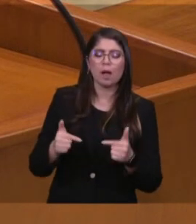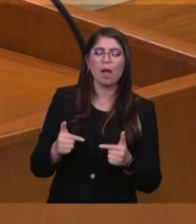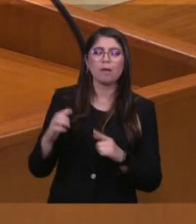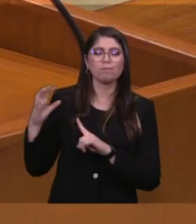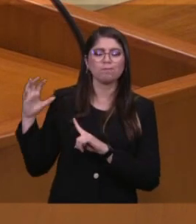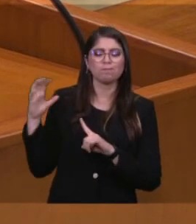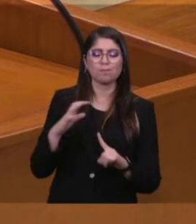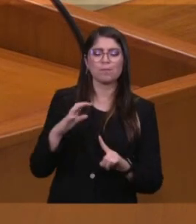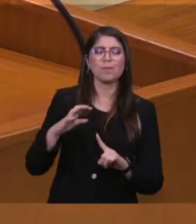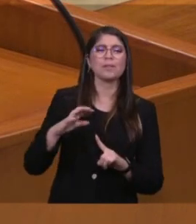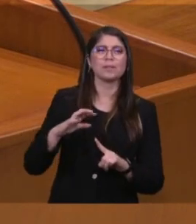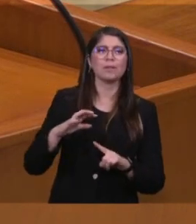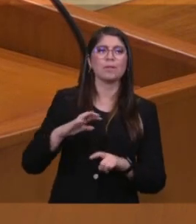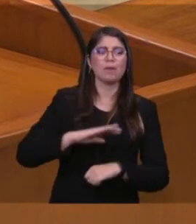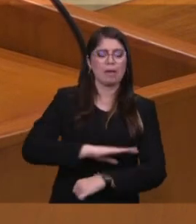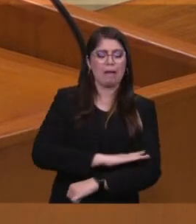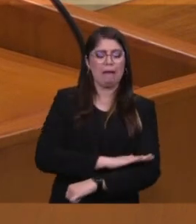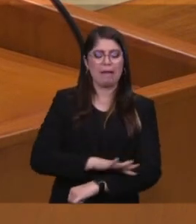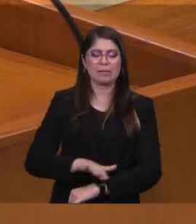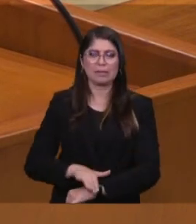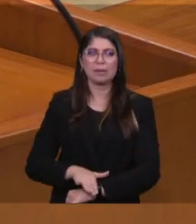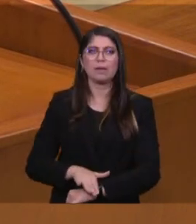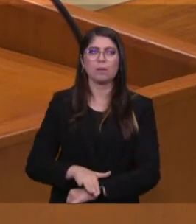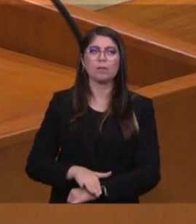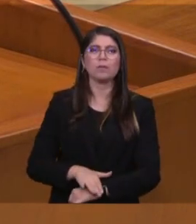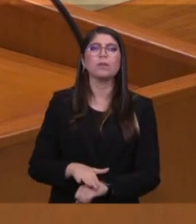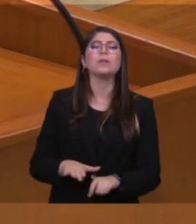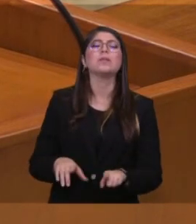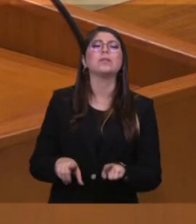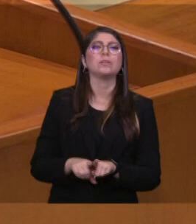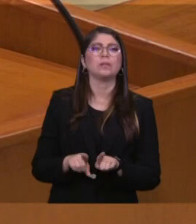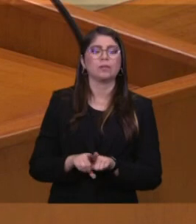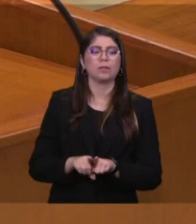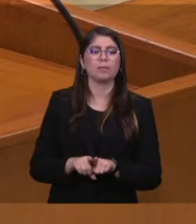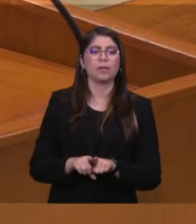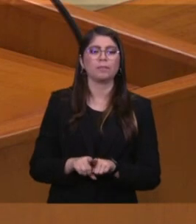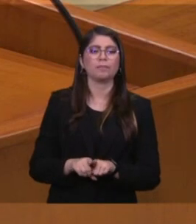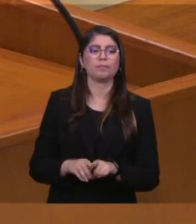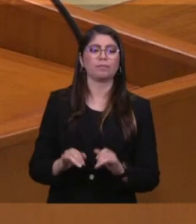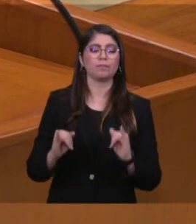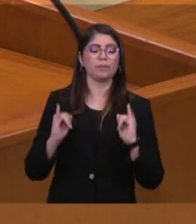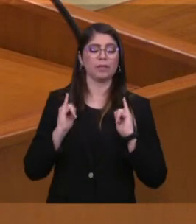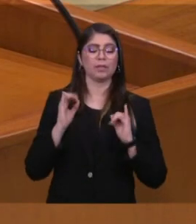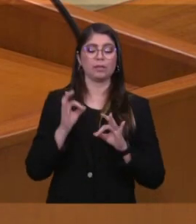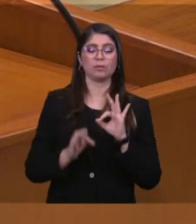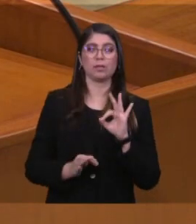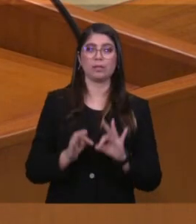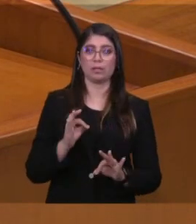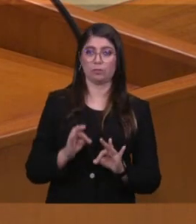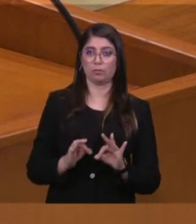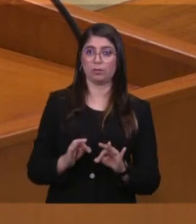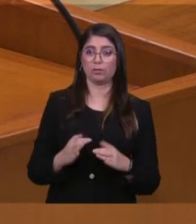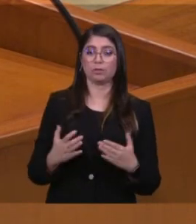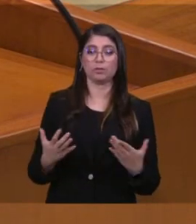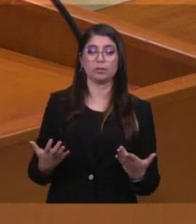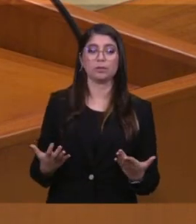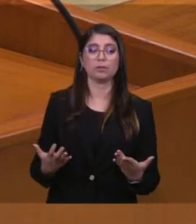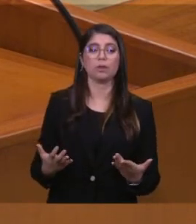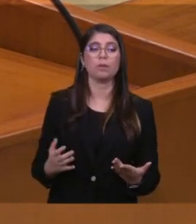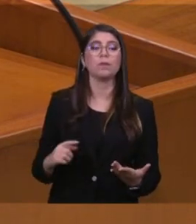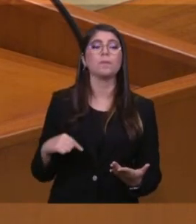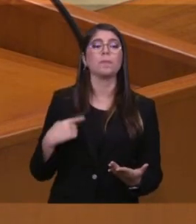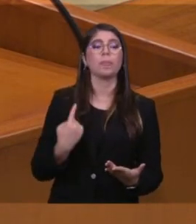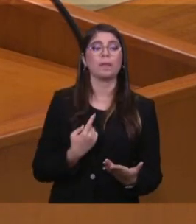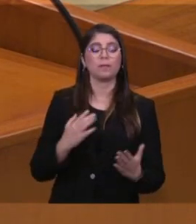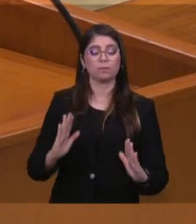opressão racial sob a mítica da democracia racial e da neutralidade jurídica. De modo que, além de estarmos também